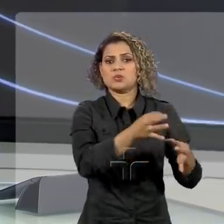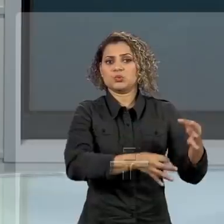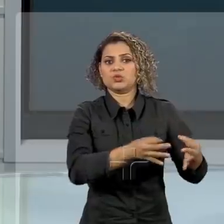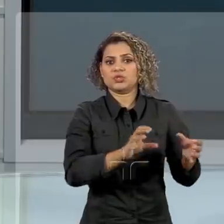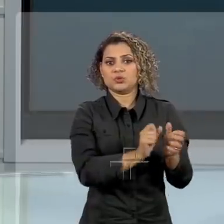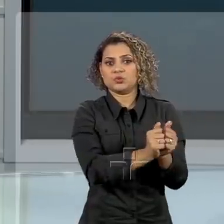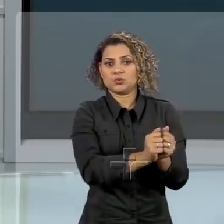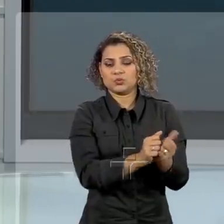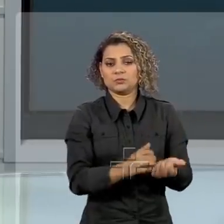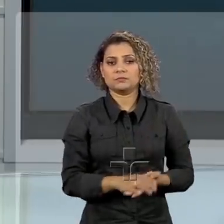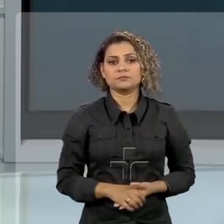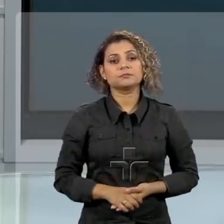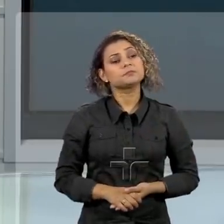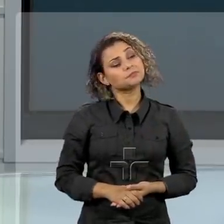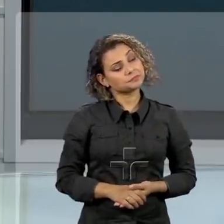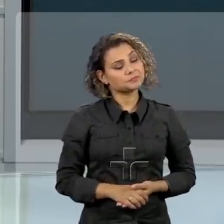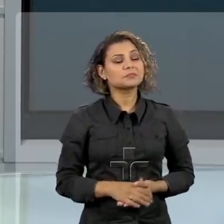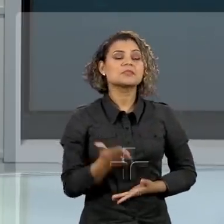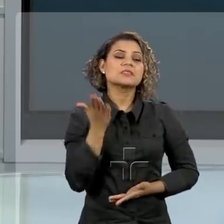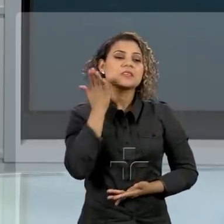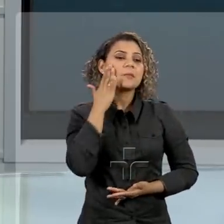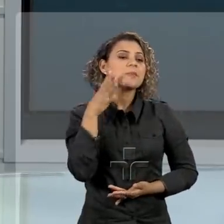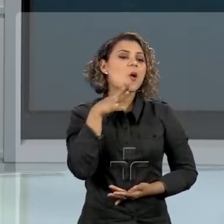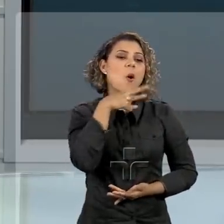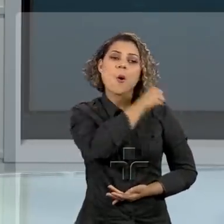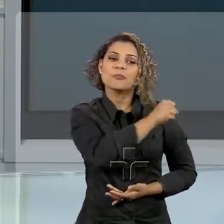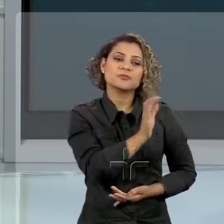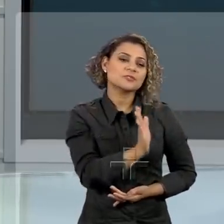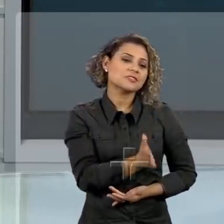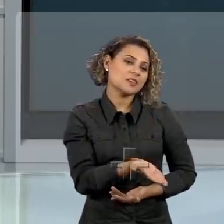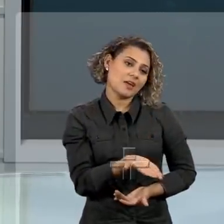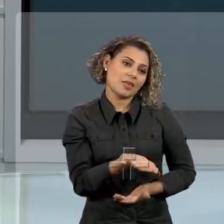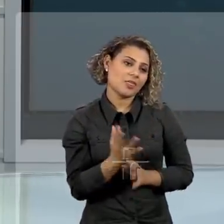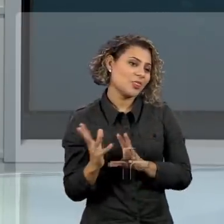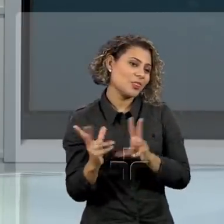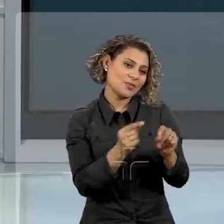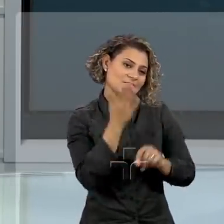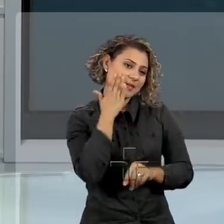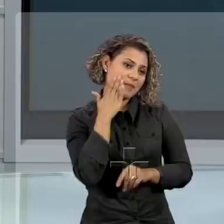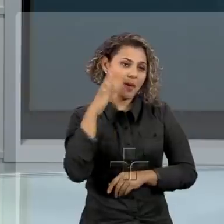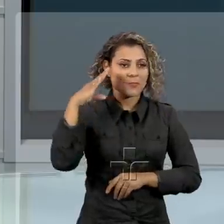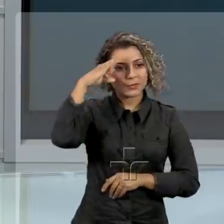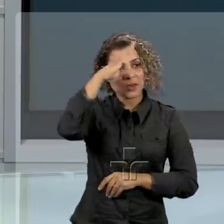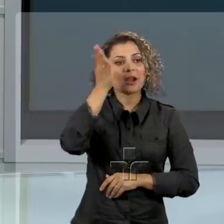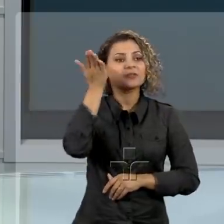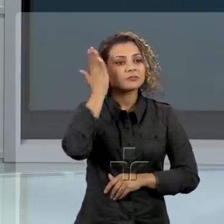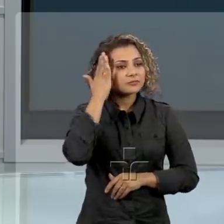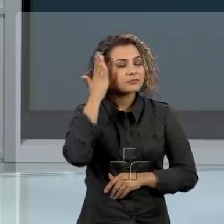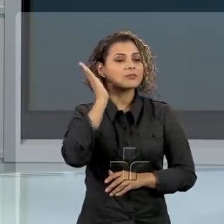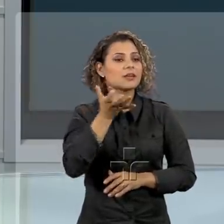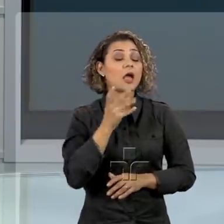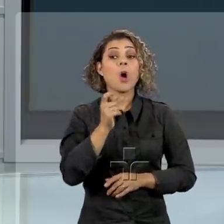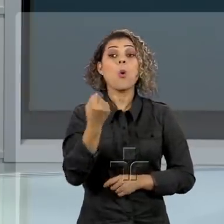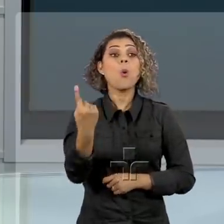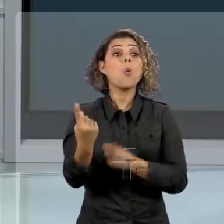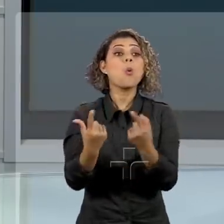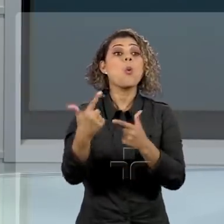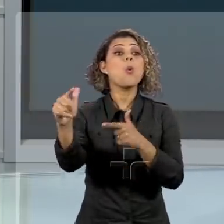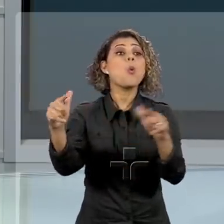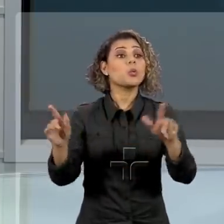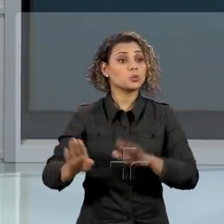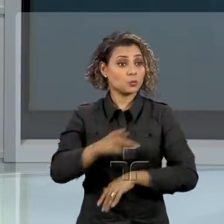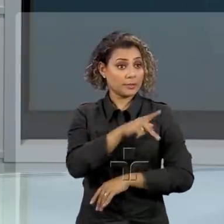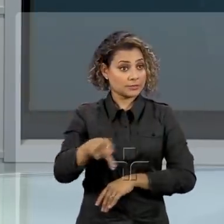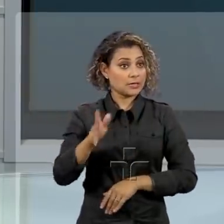era um nome óbvio, né? Era um nome que já vinha sendo cotado, não só pelo presidente Bolsonaro, como por outros presidenciáveis.